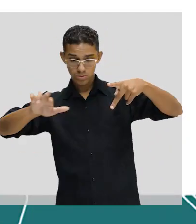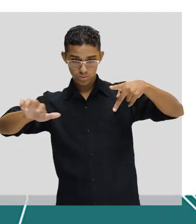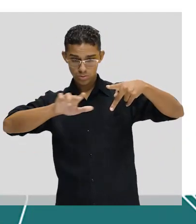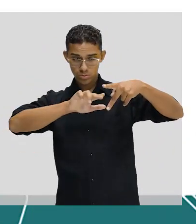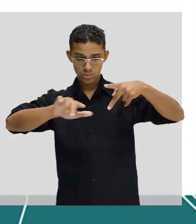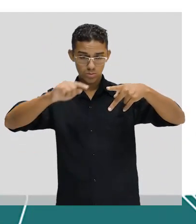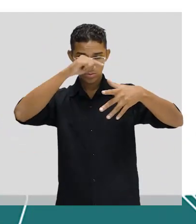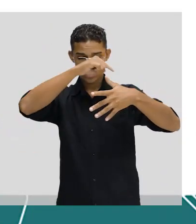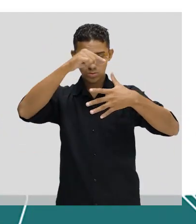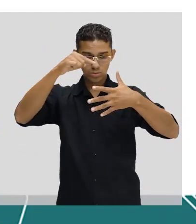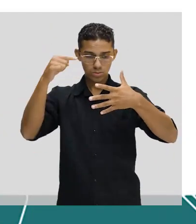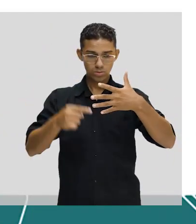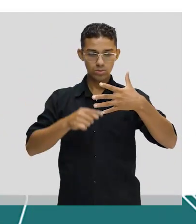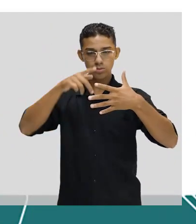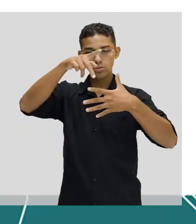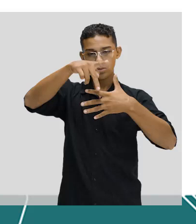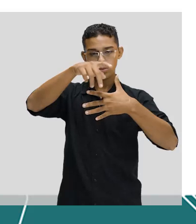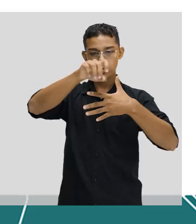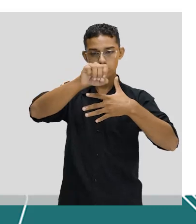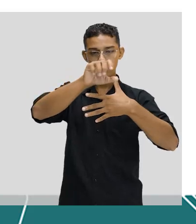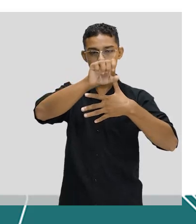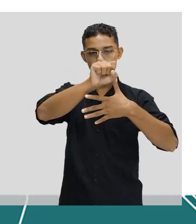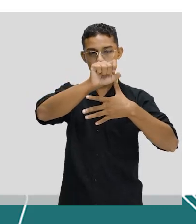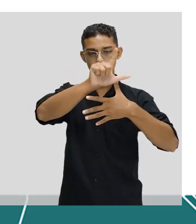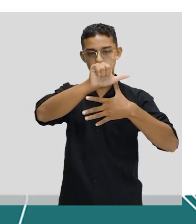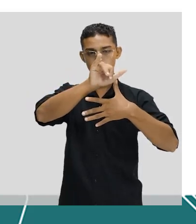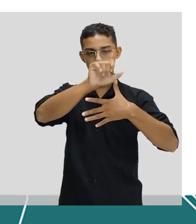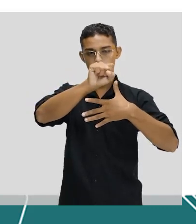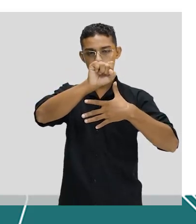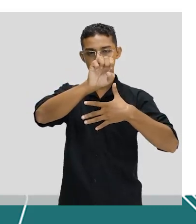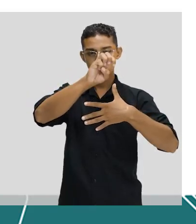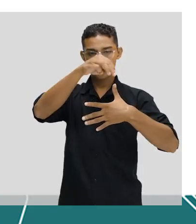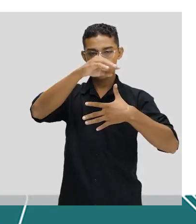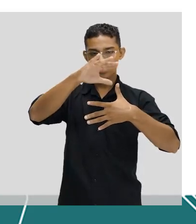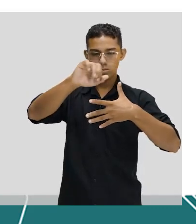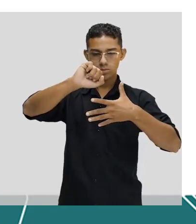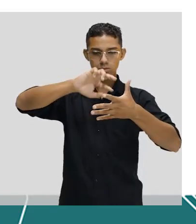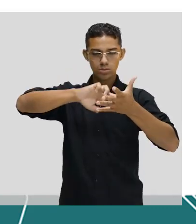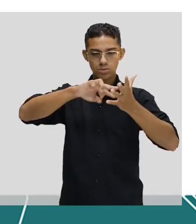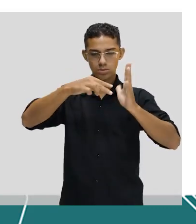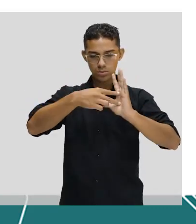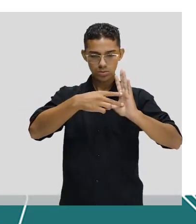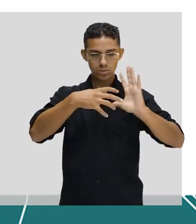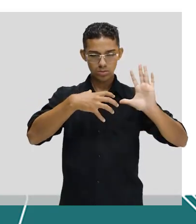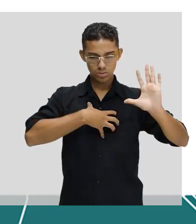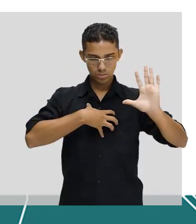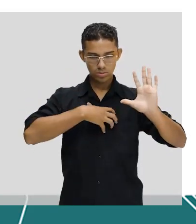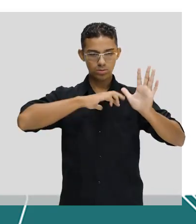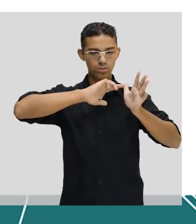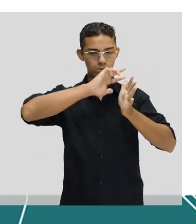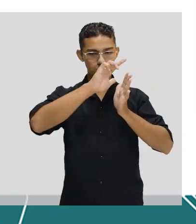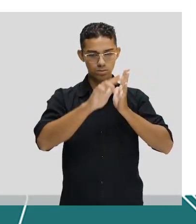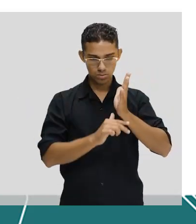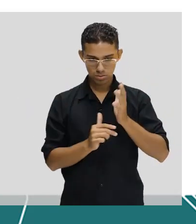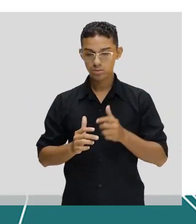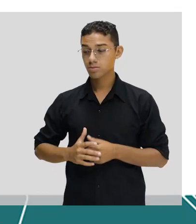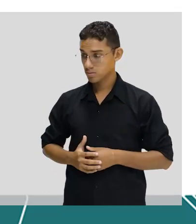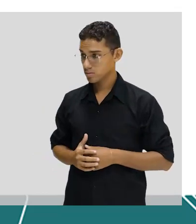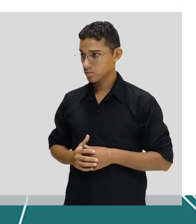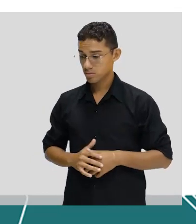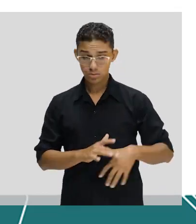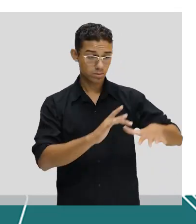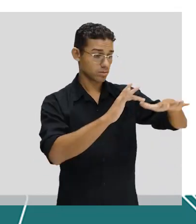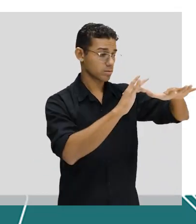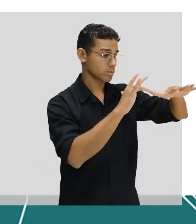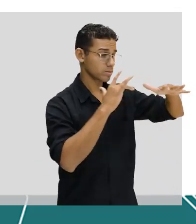palavra é polissêmica. Rede social. E aí ele responde: rede social aqui em casa é outra coisa, né? E